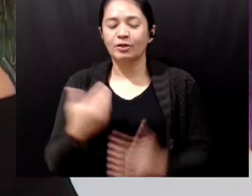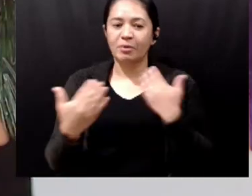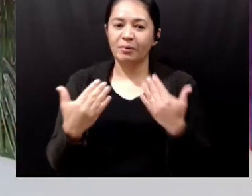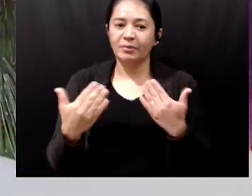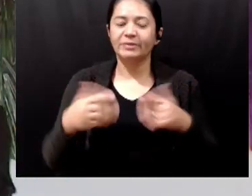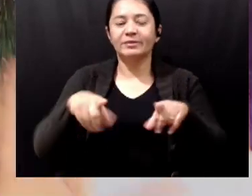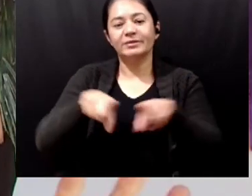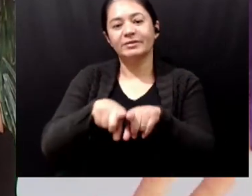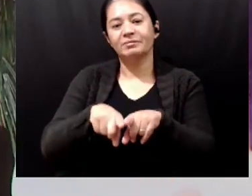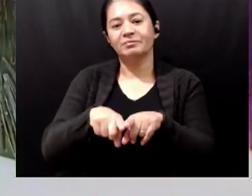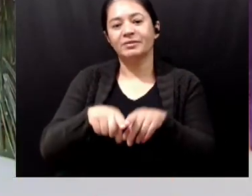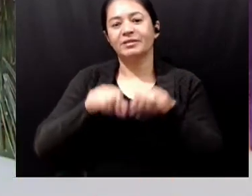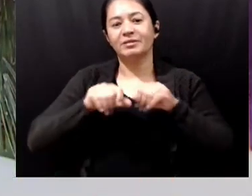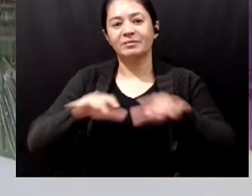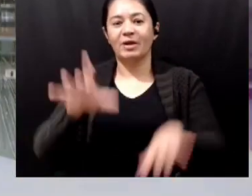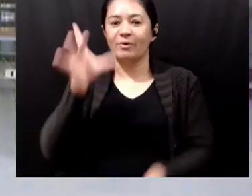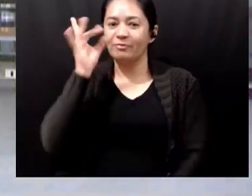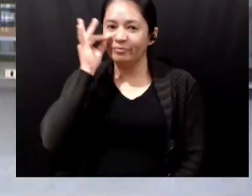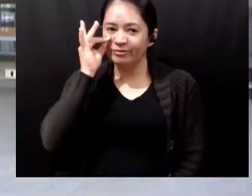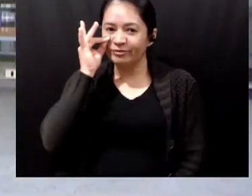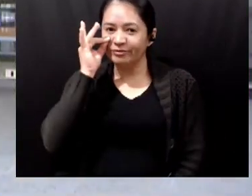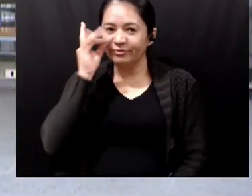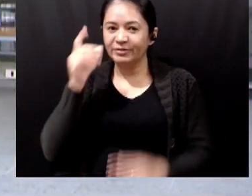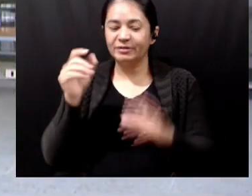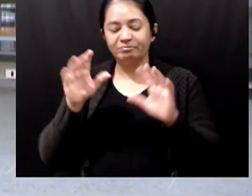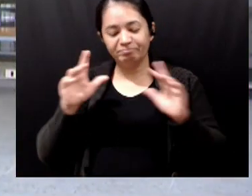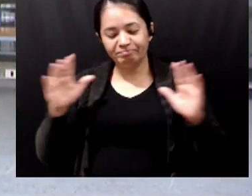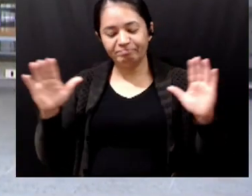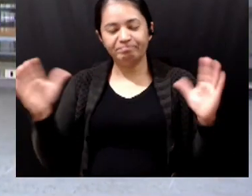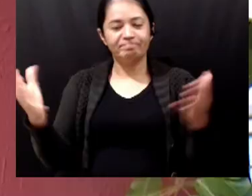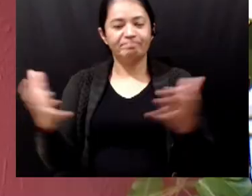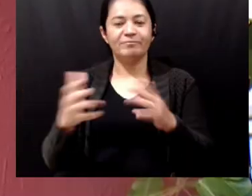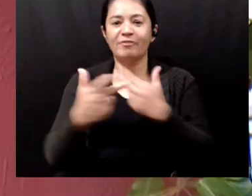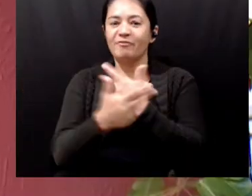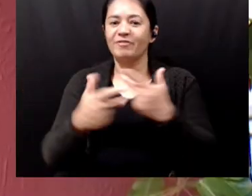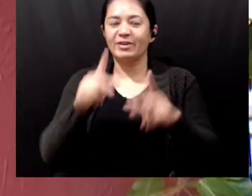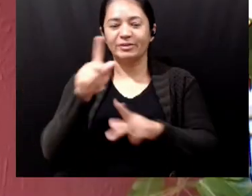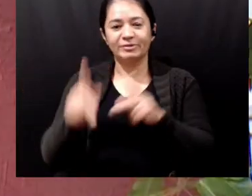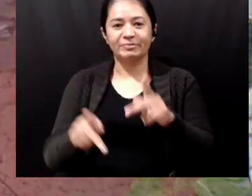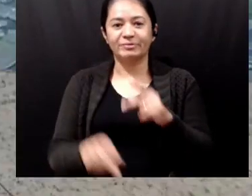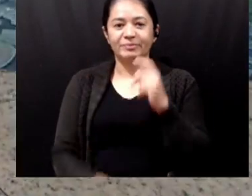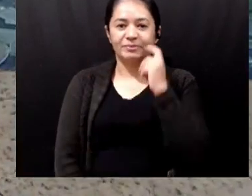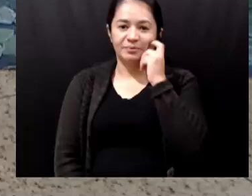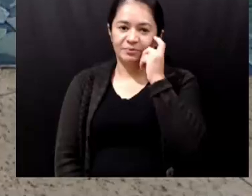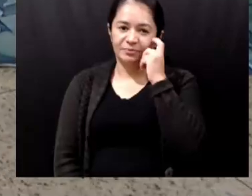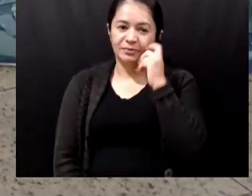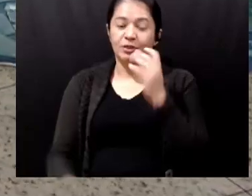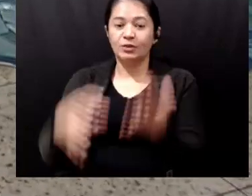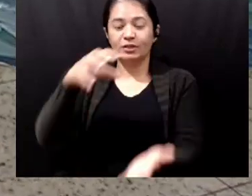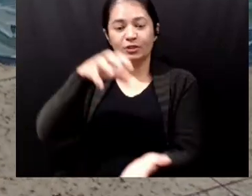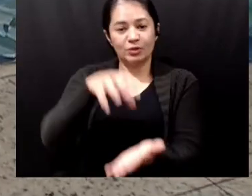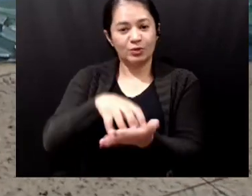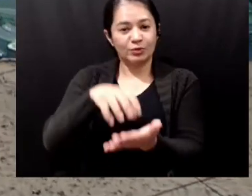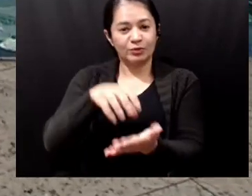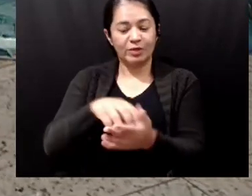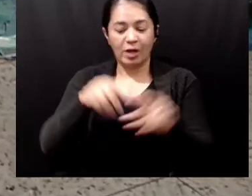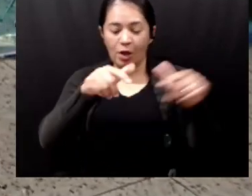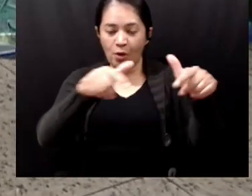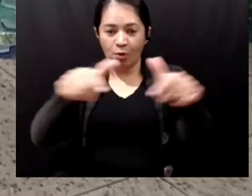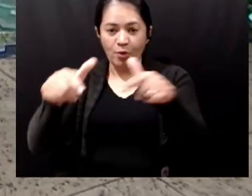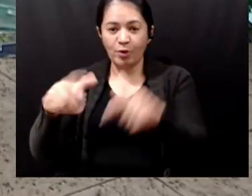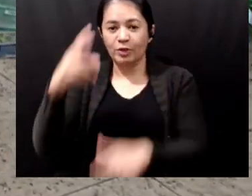Então acho que dá para englobar diversos públicos nessa programação. O Centro Cultural SESI Campinas é um espaço de cultura, difusão